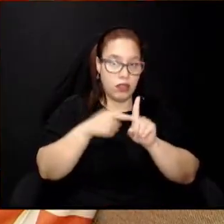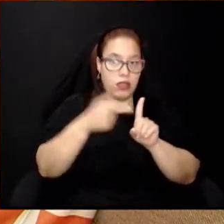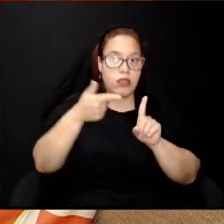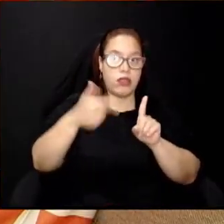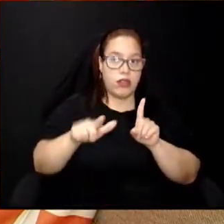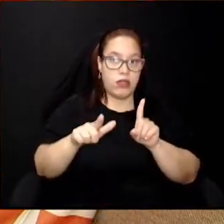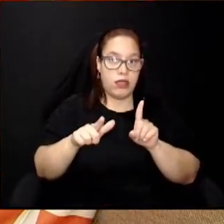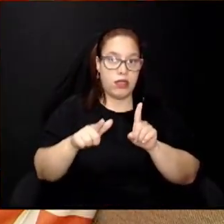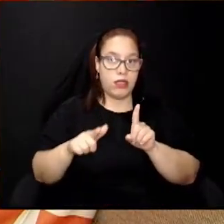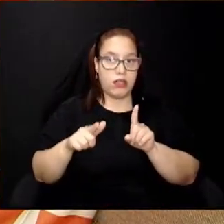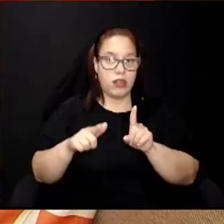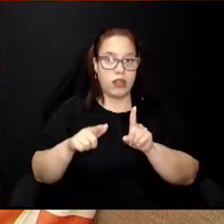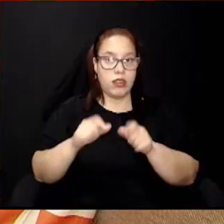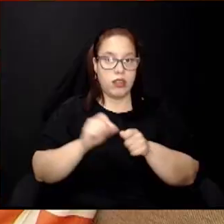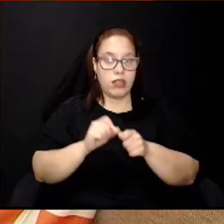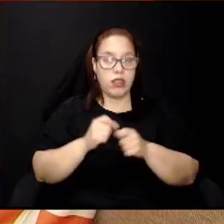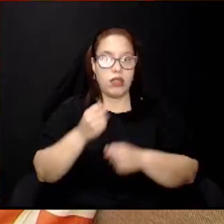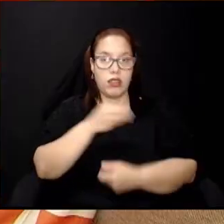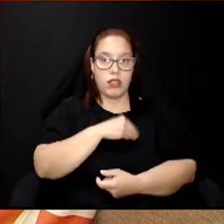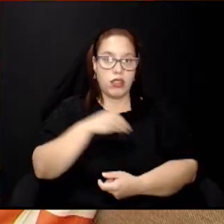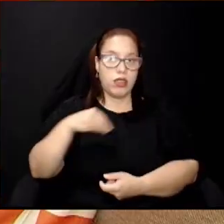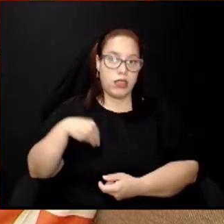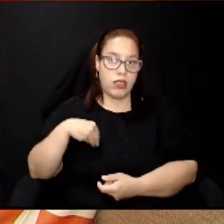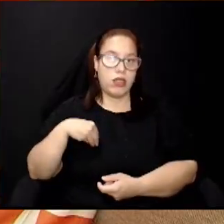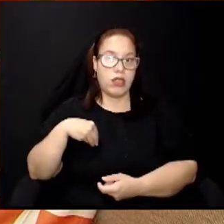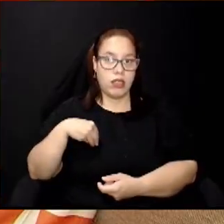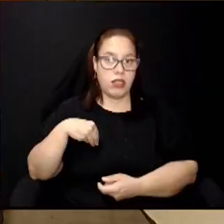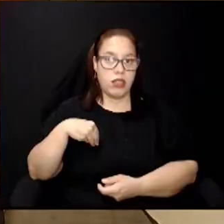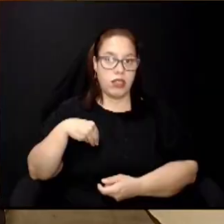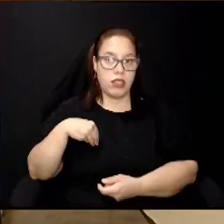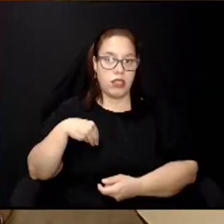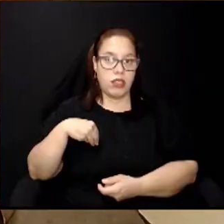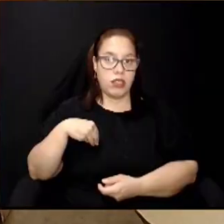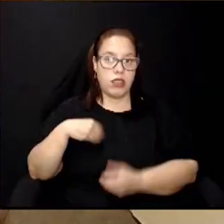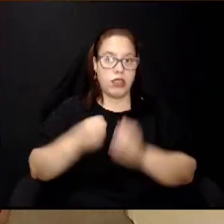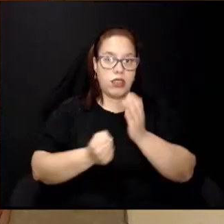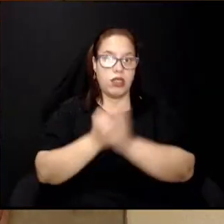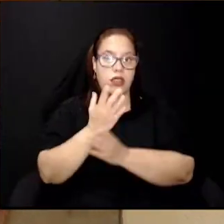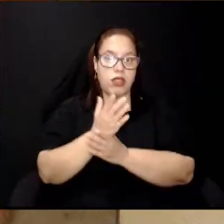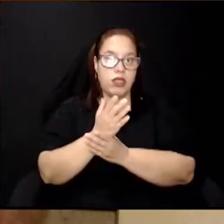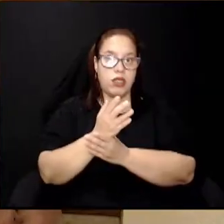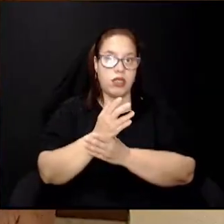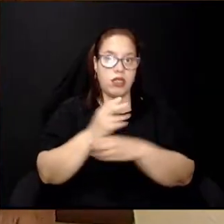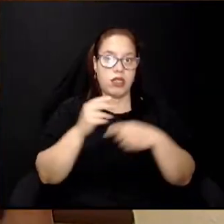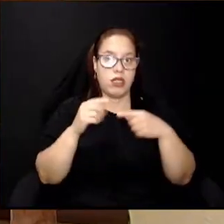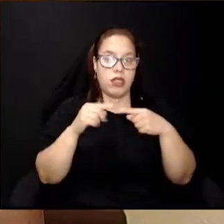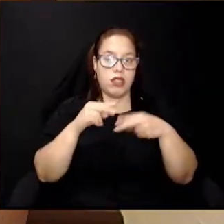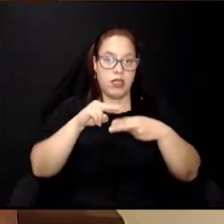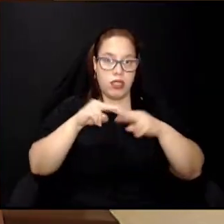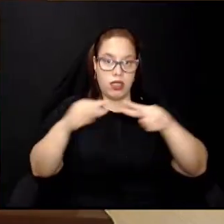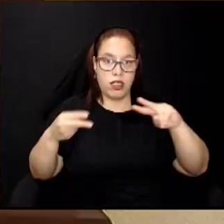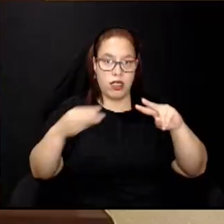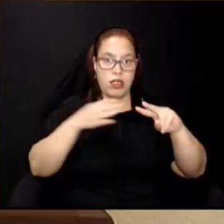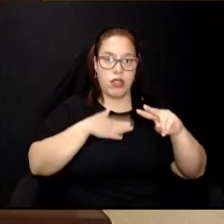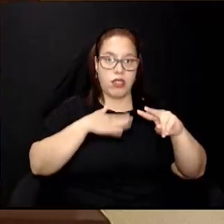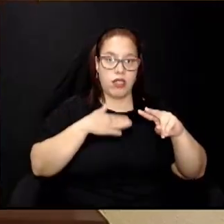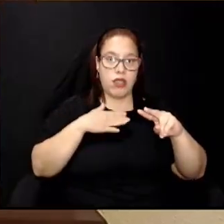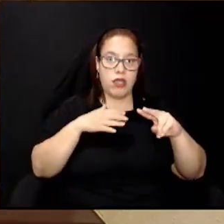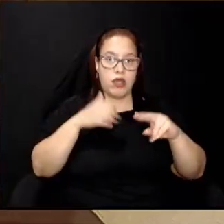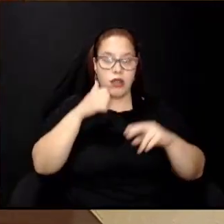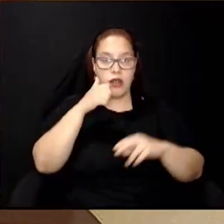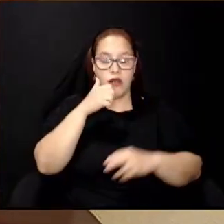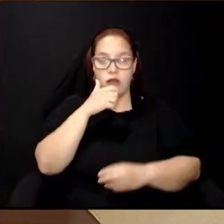e fazendo alguns exames, né? A gente descobriu uma incompatibilidade genética minha e do Marcos, não é uma